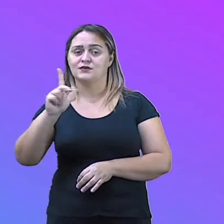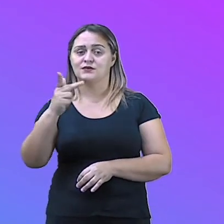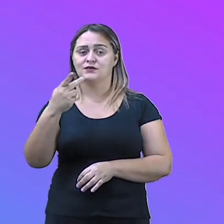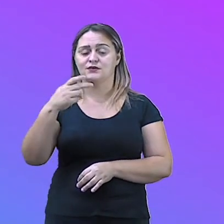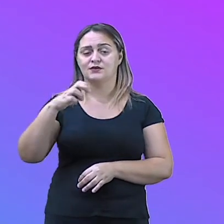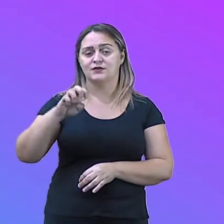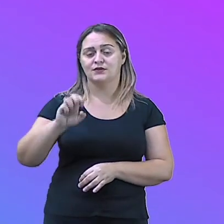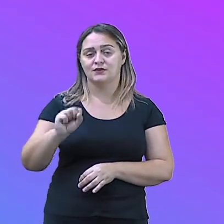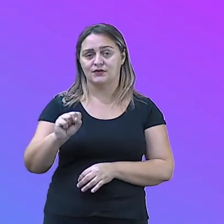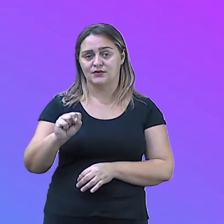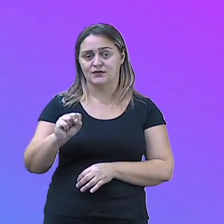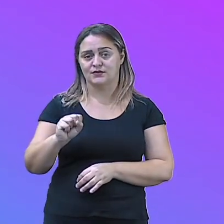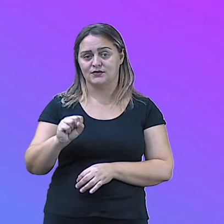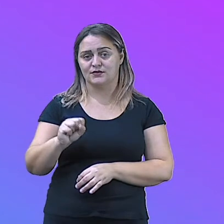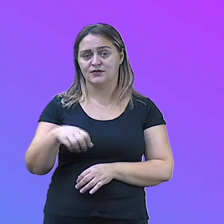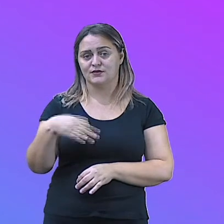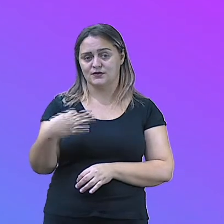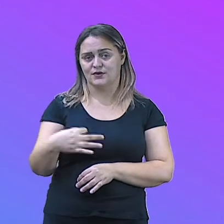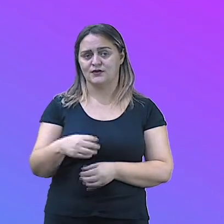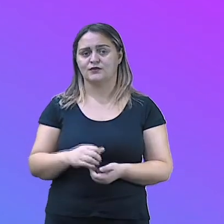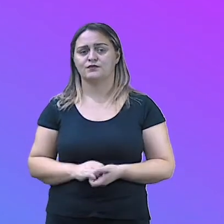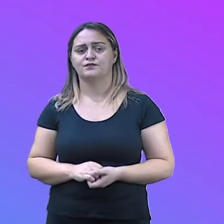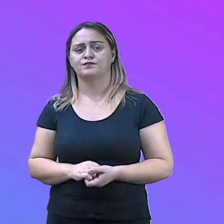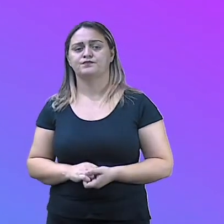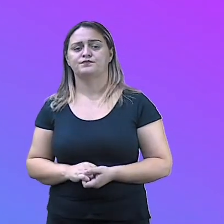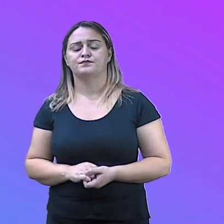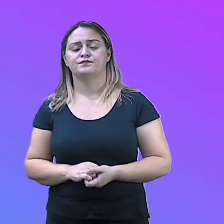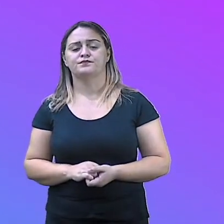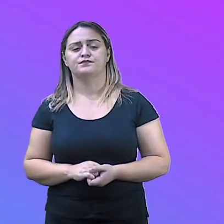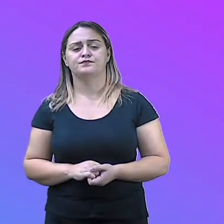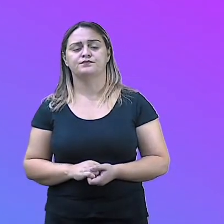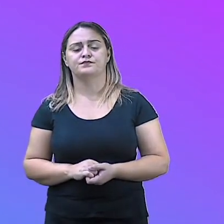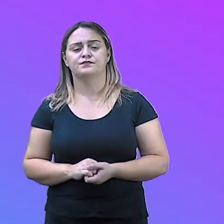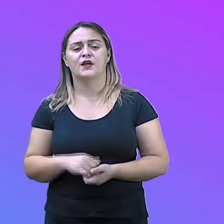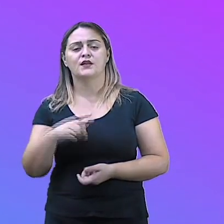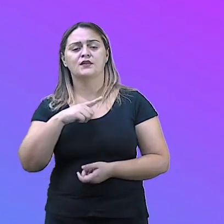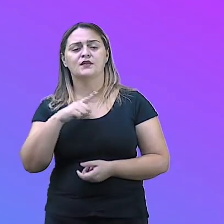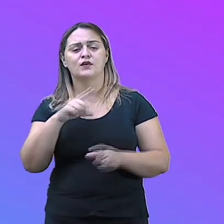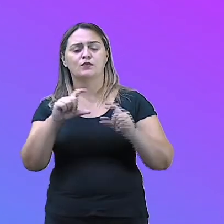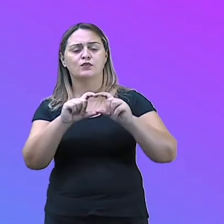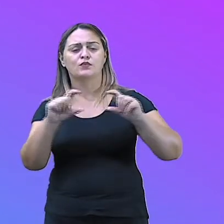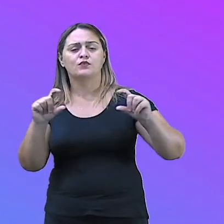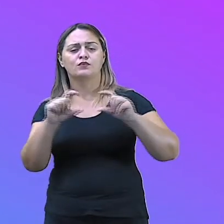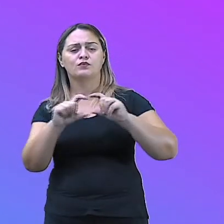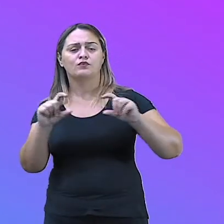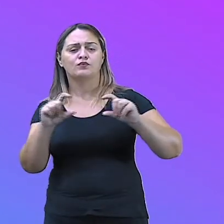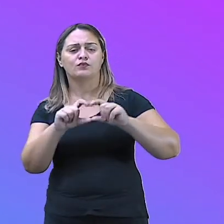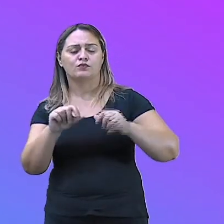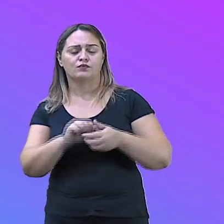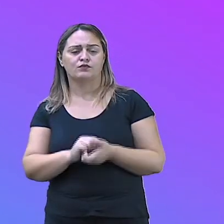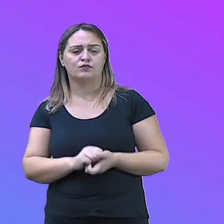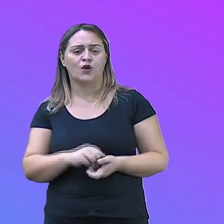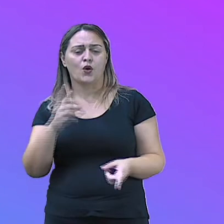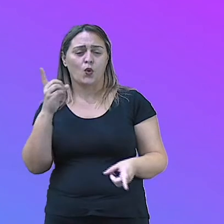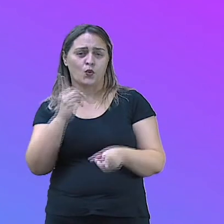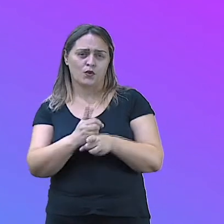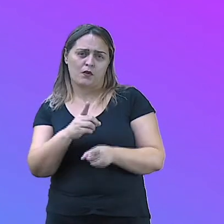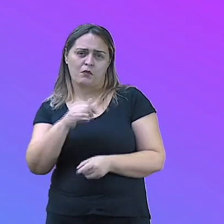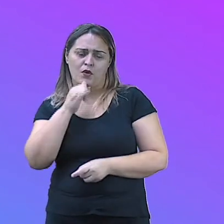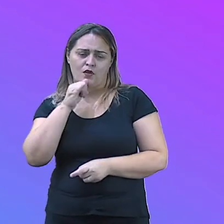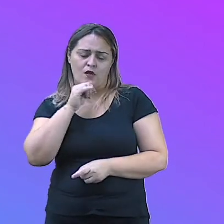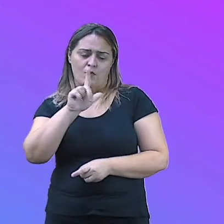direto. Tem uma frase, tem uma oração. Encontrei o pronome oblíquo lhe ou